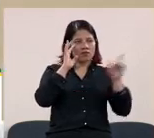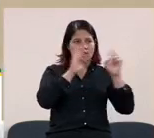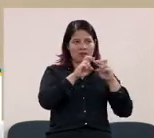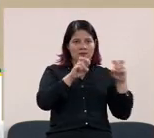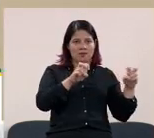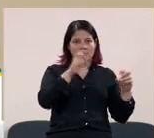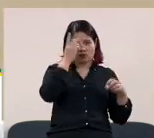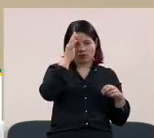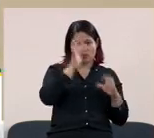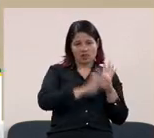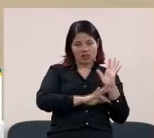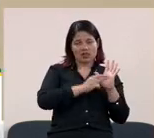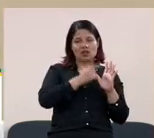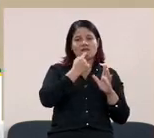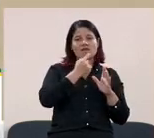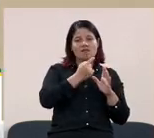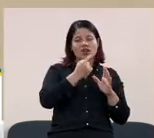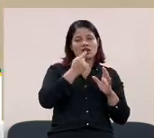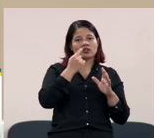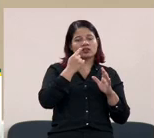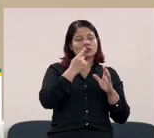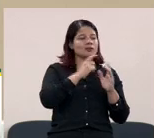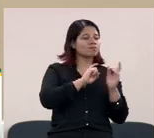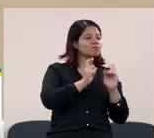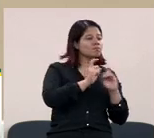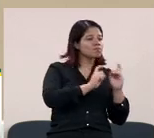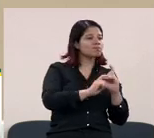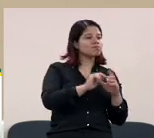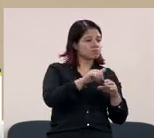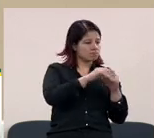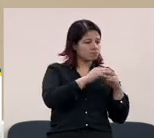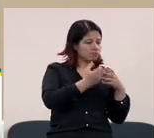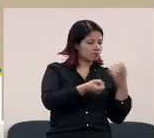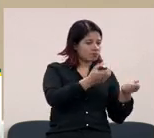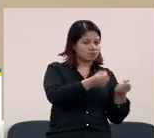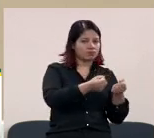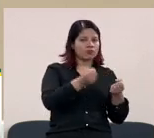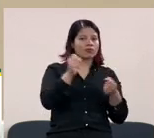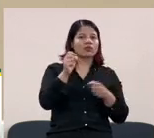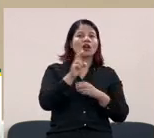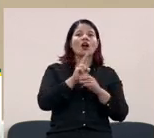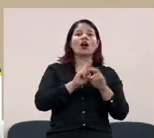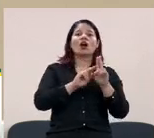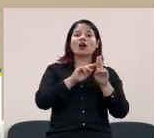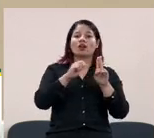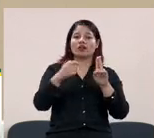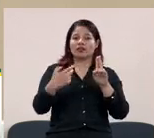já fez uma pré-votação onde a UEAP ela vai ser contemplada com recurso